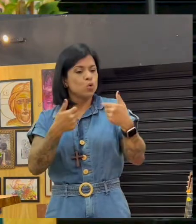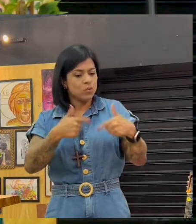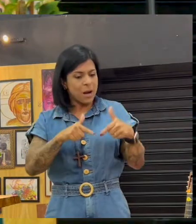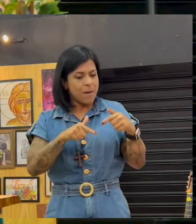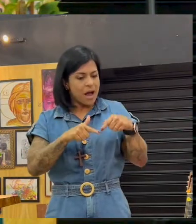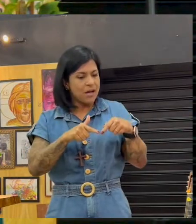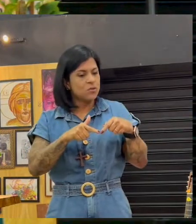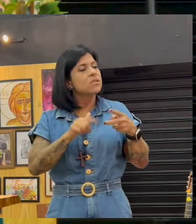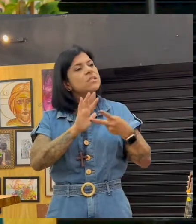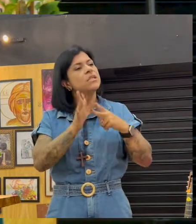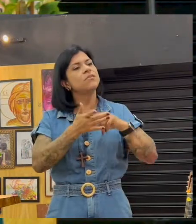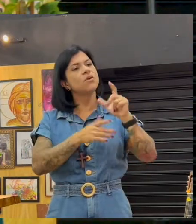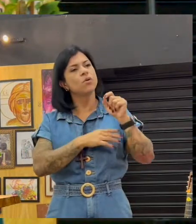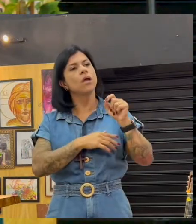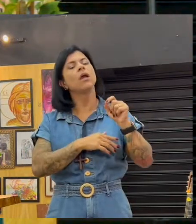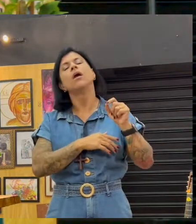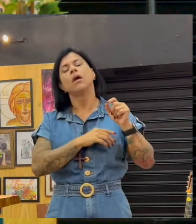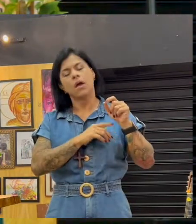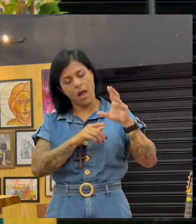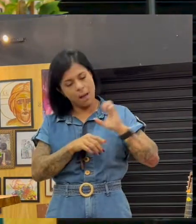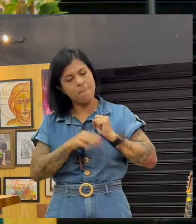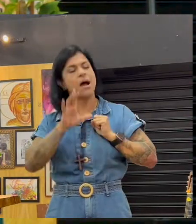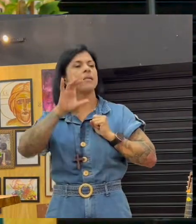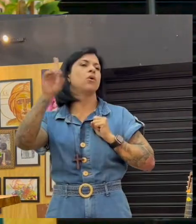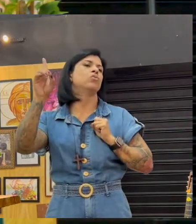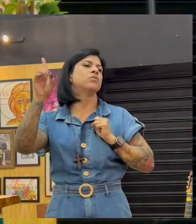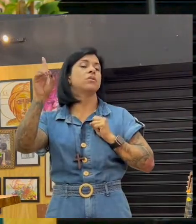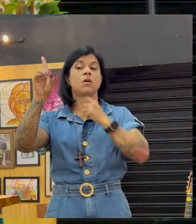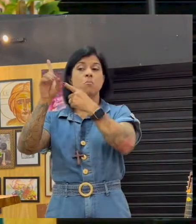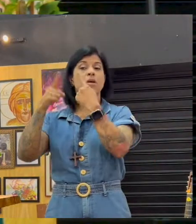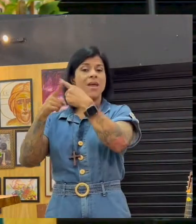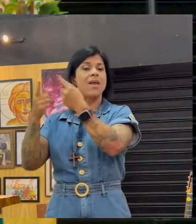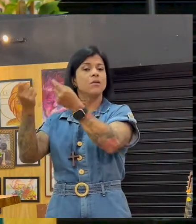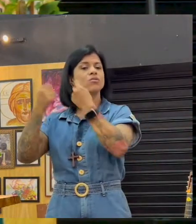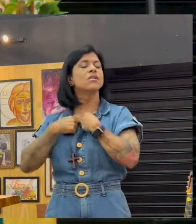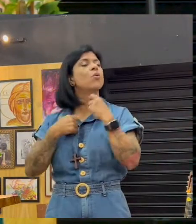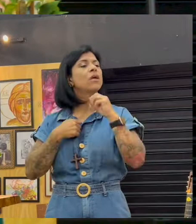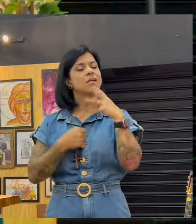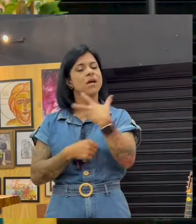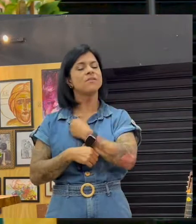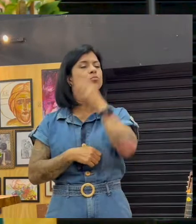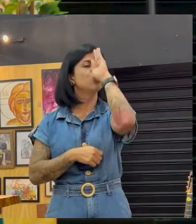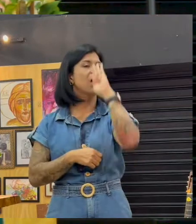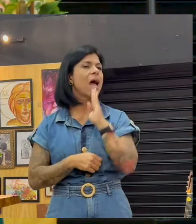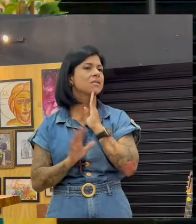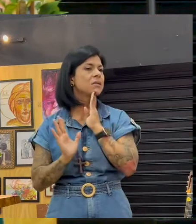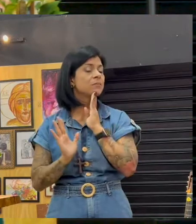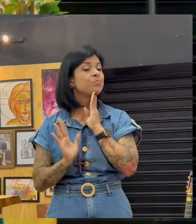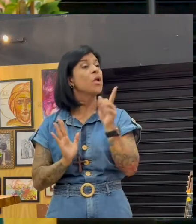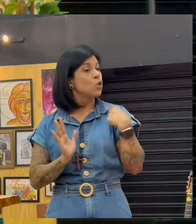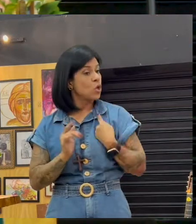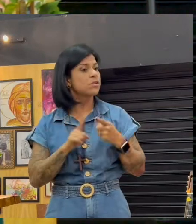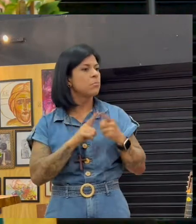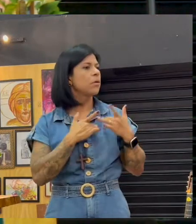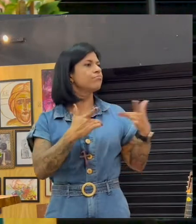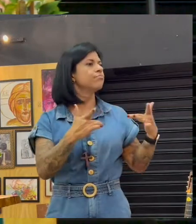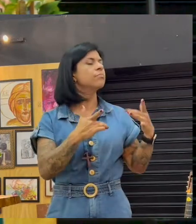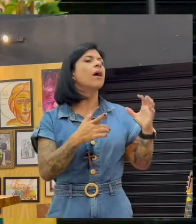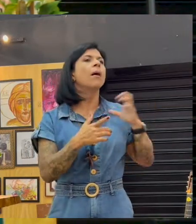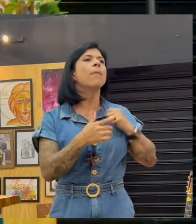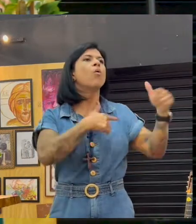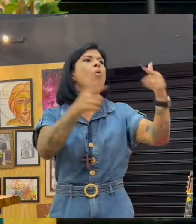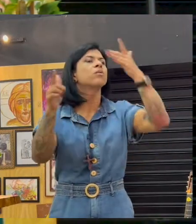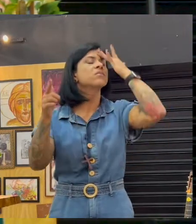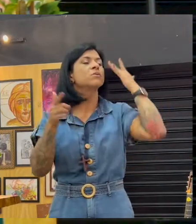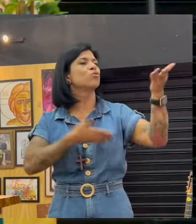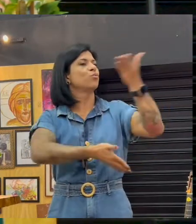Deus, que nos salvou gratuitamente. E é também uma forma de amar o próximo.